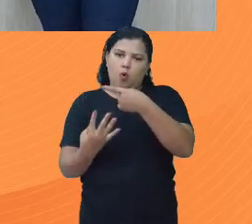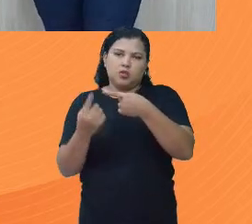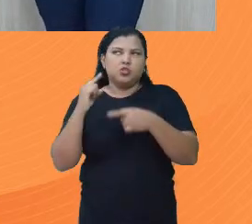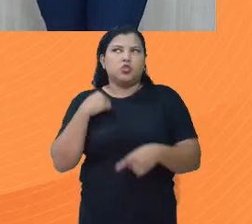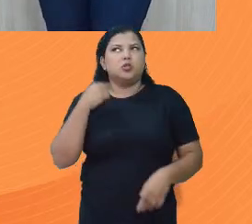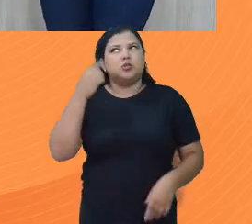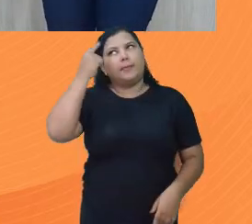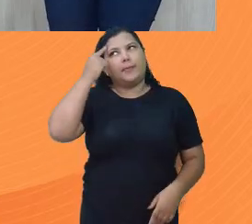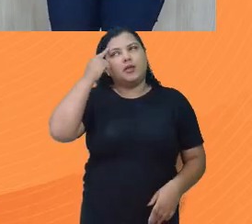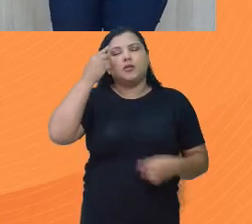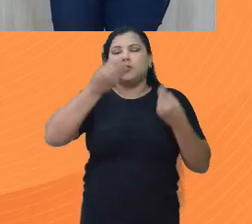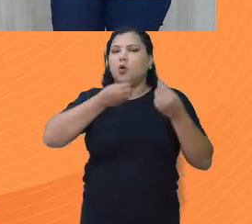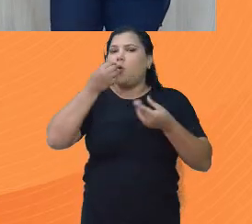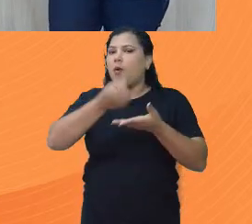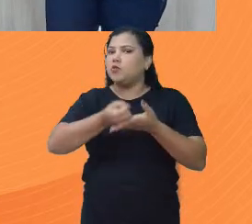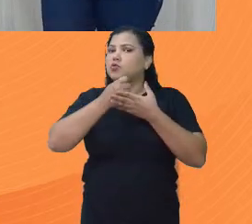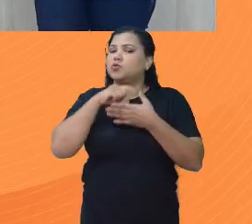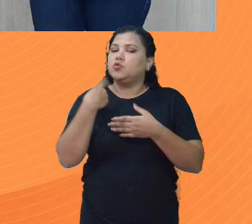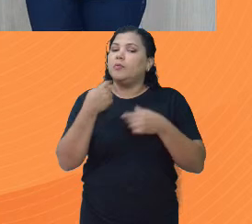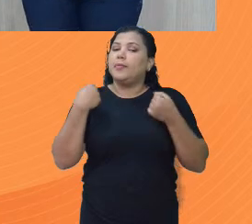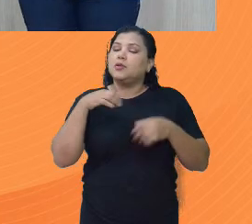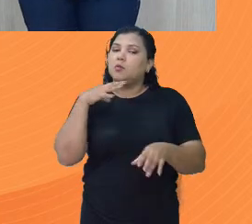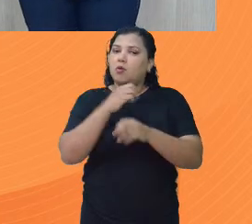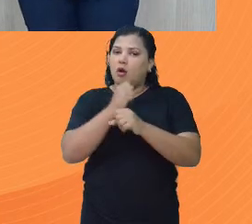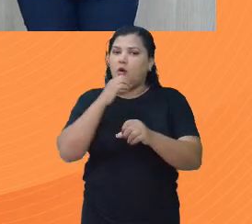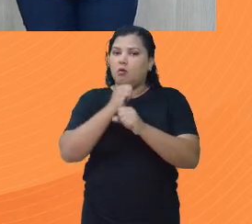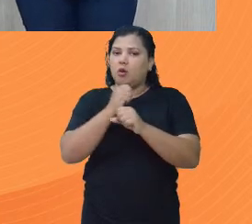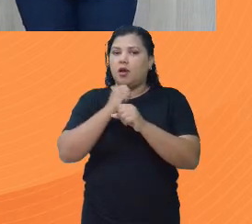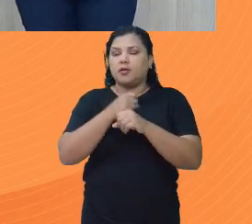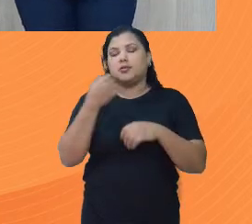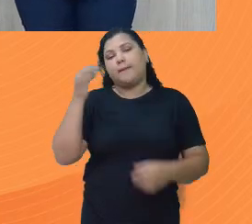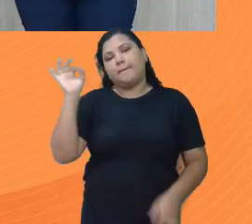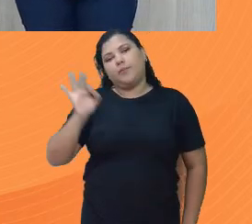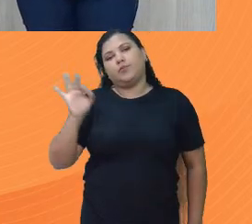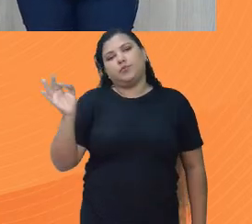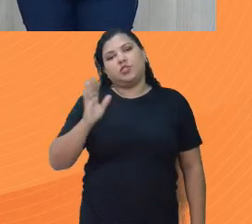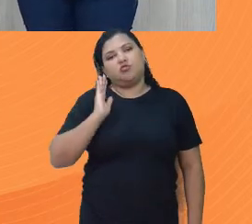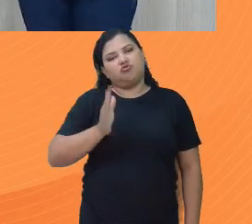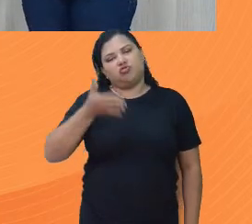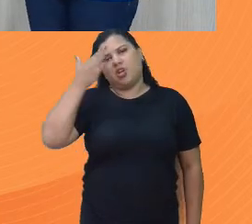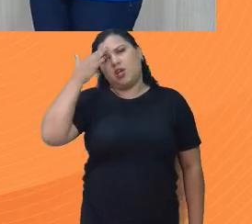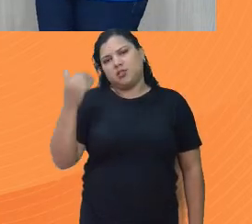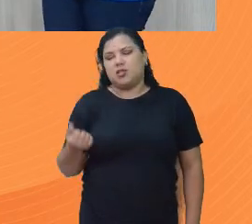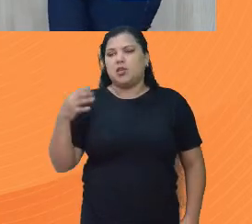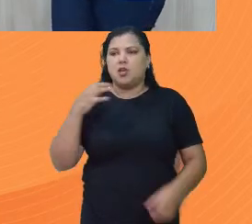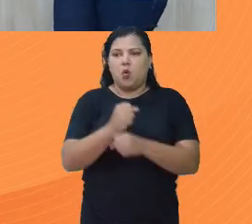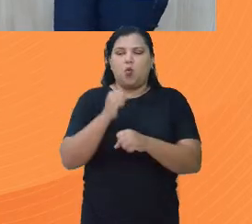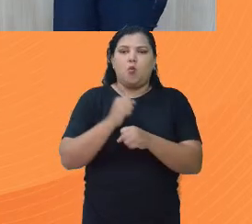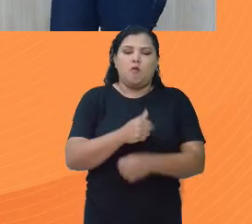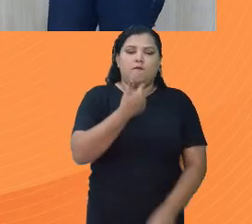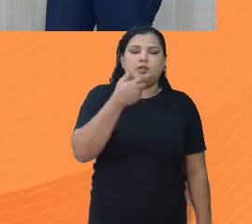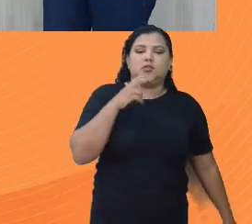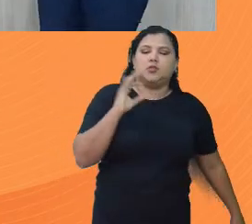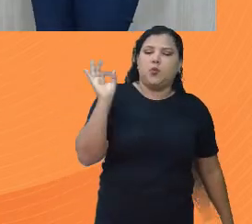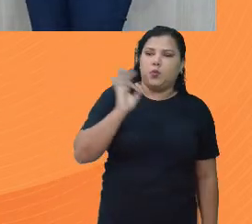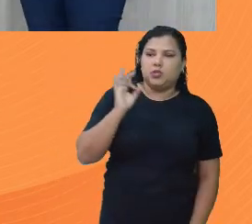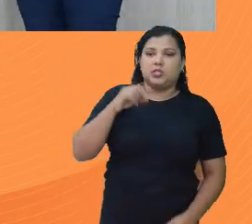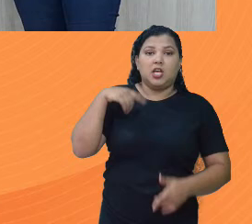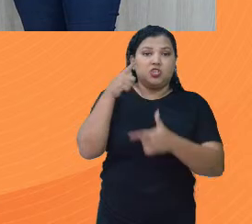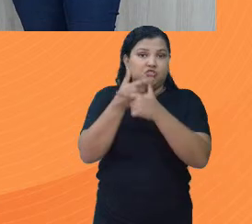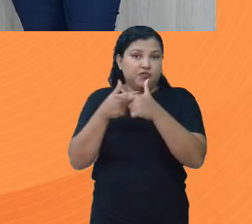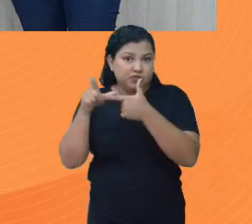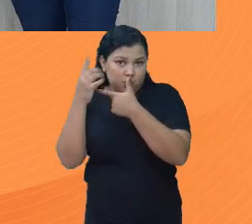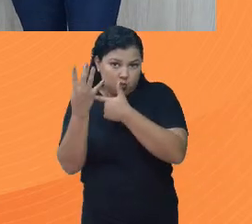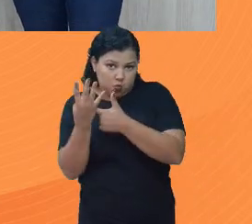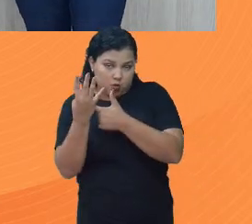fração ajuda quando a gente precisa calcular essa porcentagem. Se eu já sei que calcular 25% é dividir em